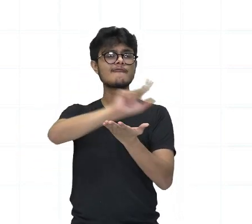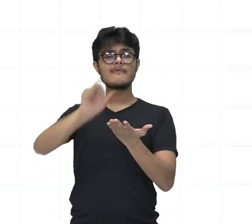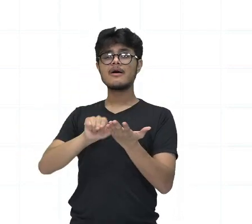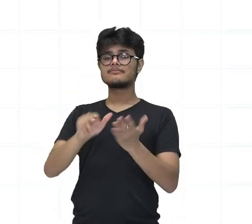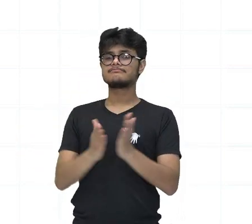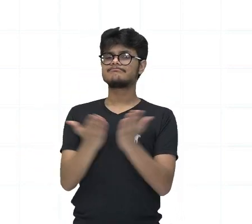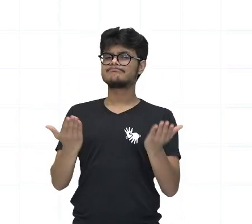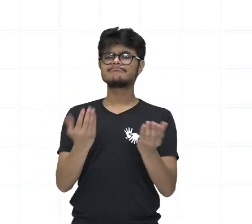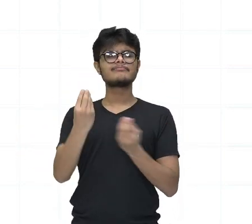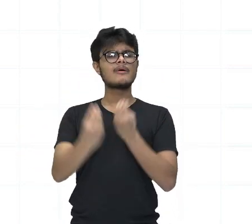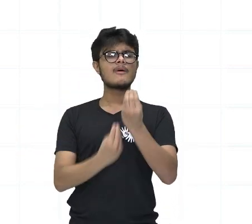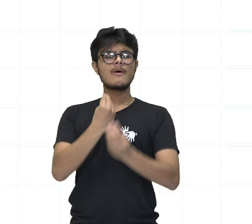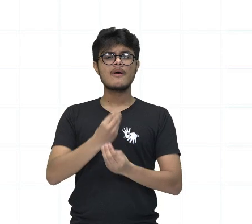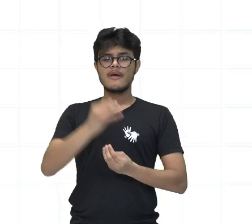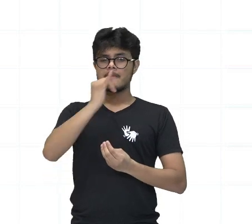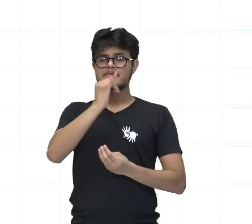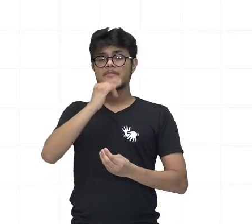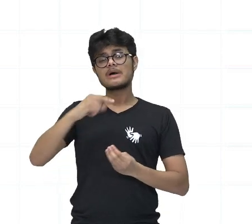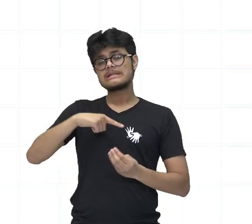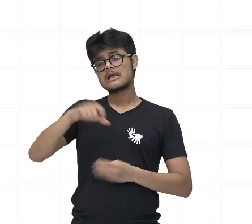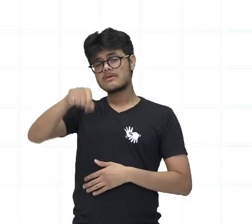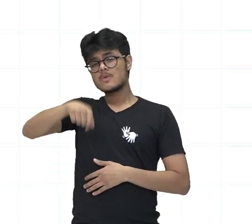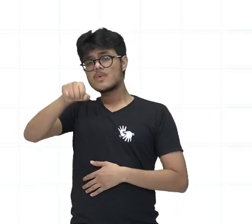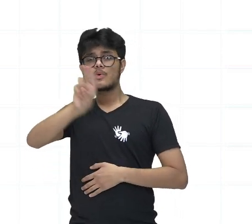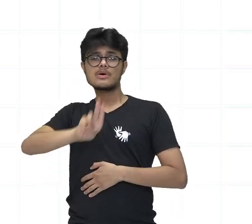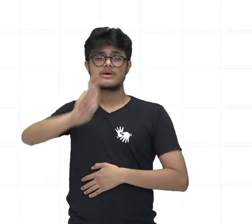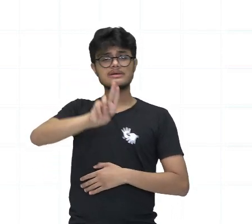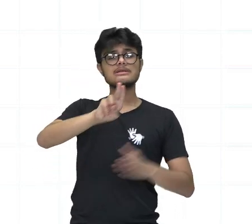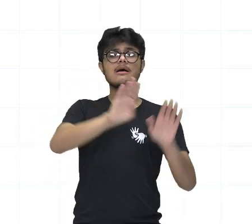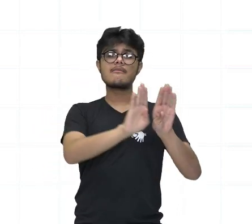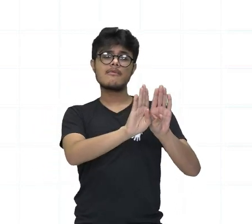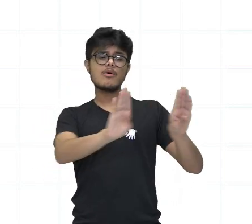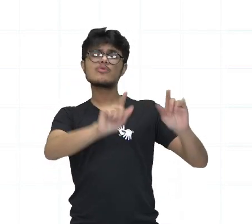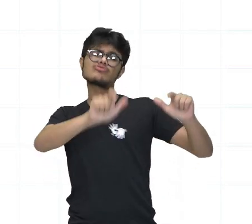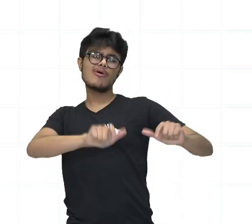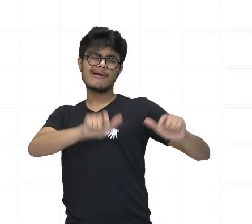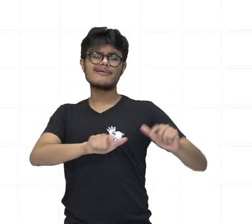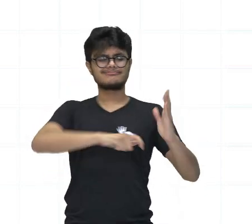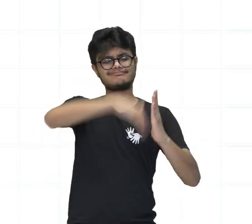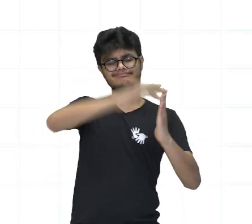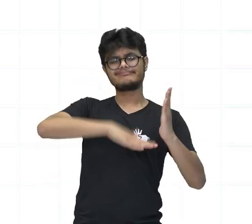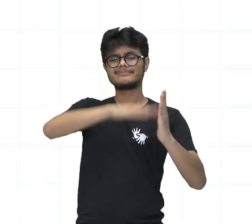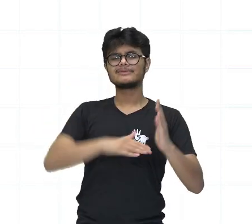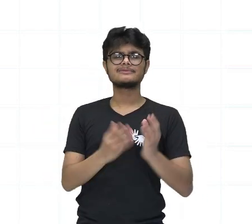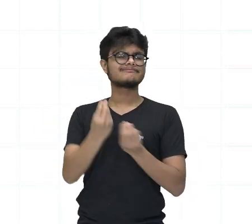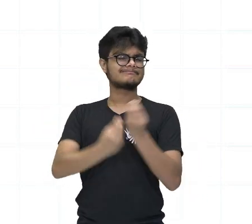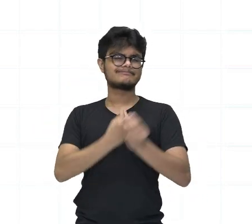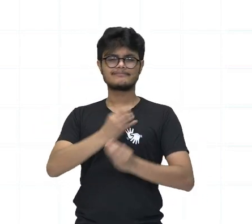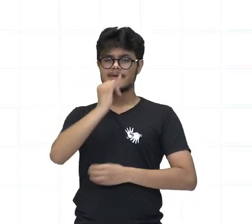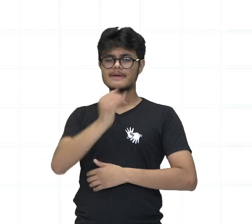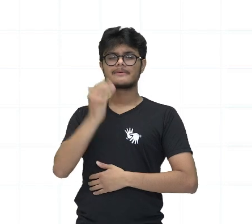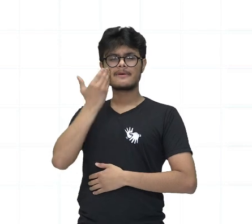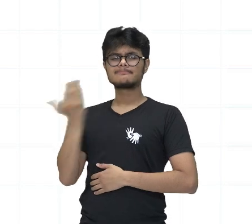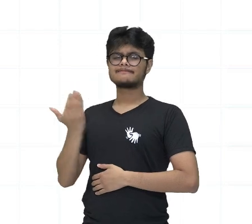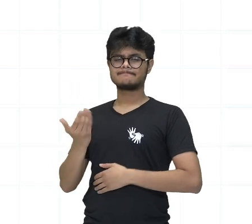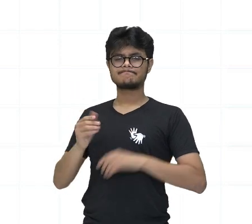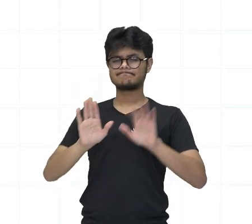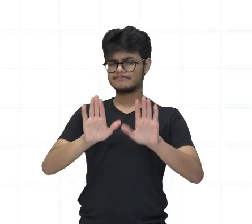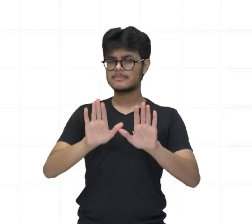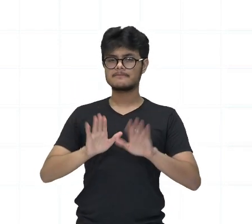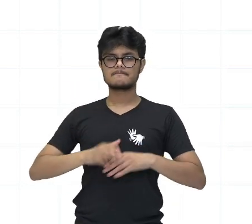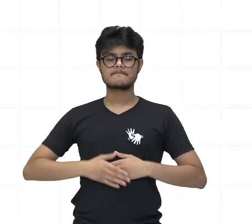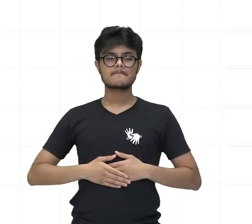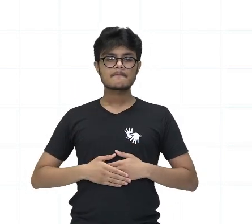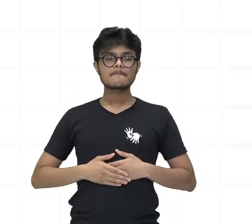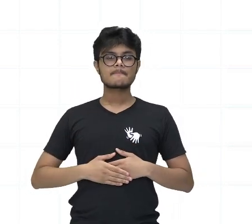de suporte de pintura. Então, o que vem ser o suporte de pintura? O suporte de pintura é